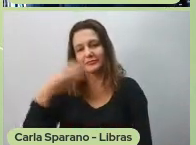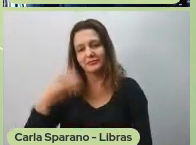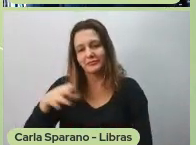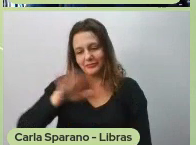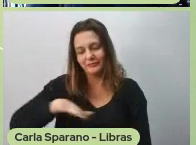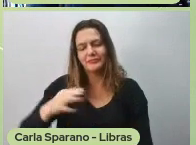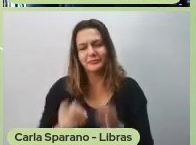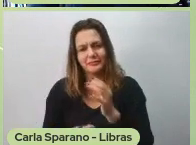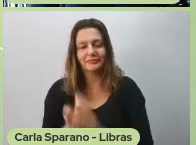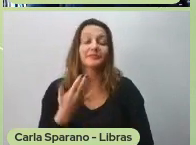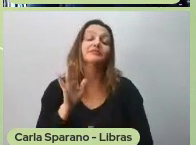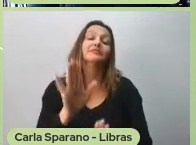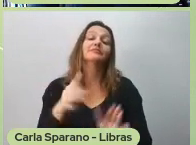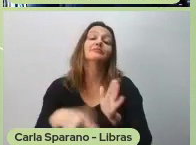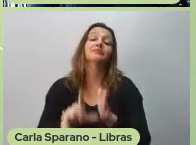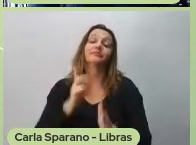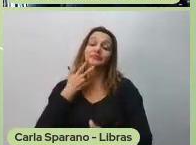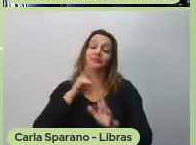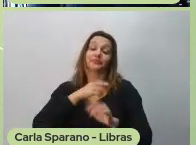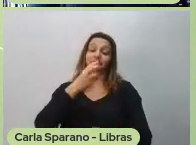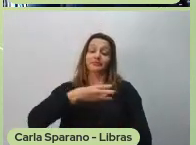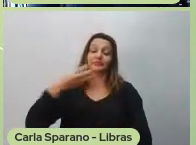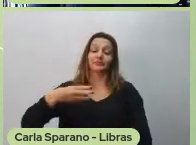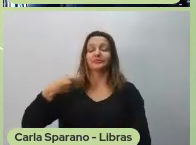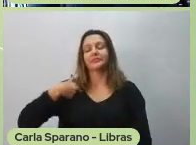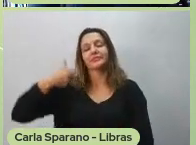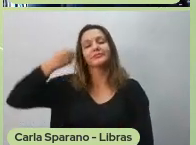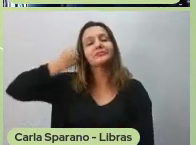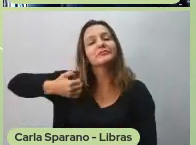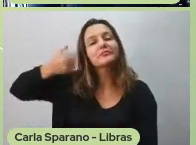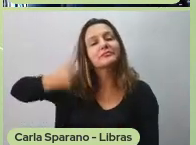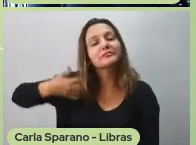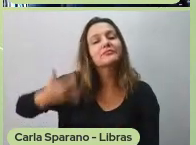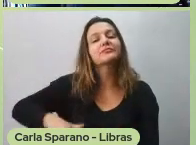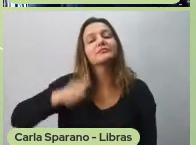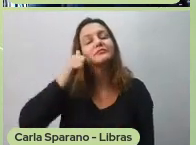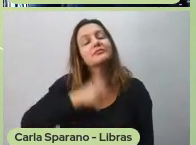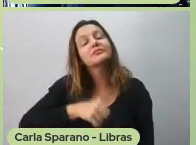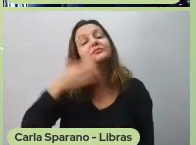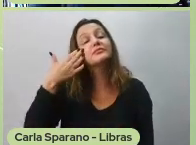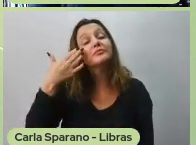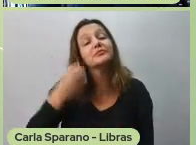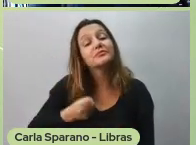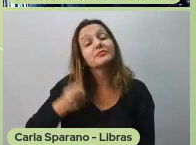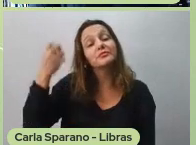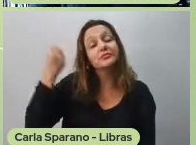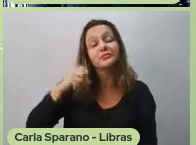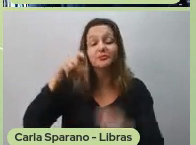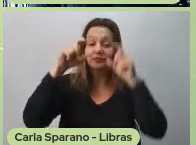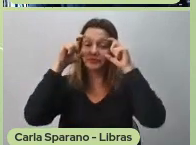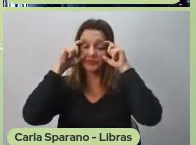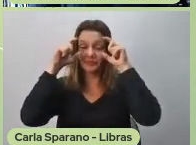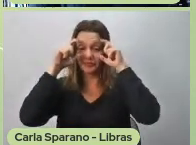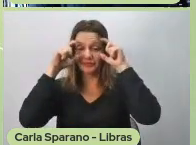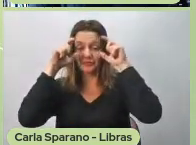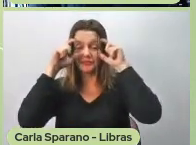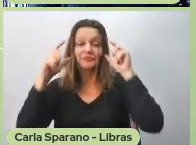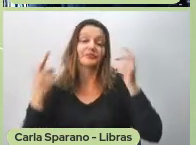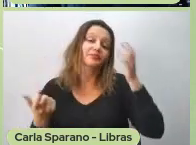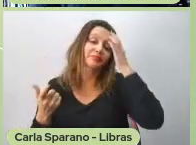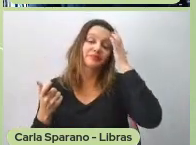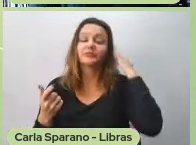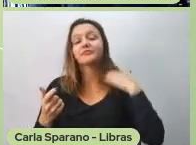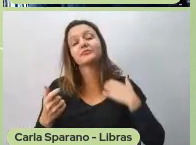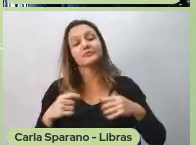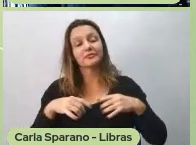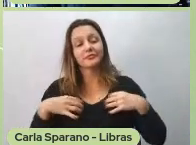Antes de falar um pouquinho da TIM, eu vou também me audiodescrever. Samuel, sou uma mulher branca, hoje uso óculos, hoje estou aqui usando uma